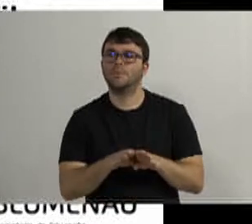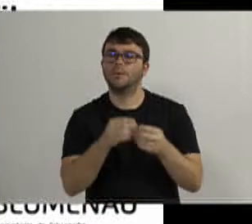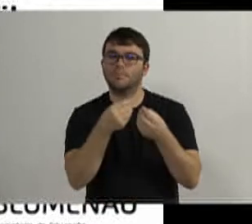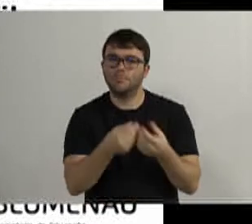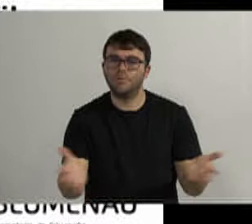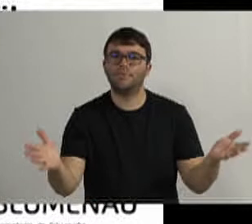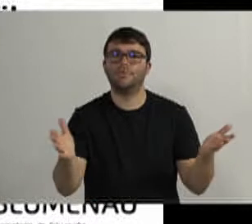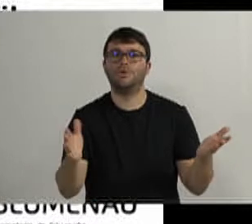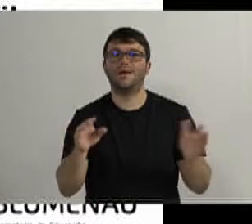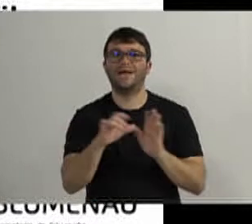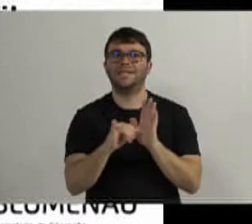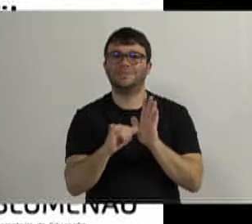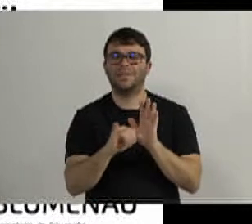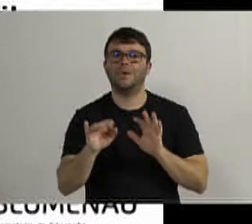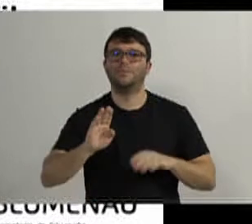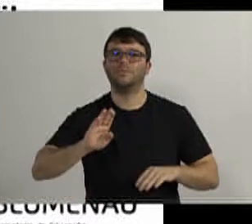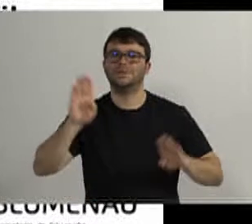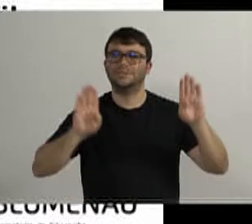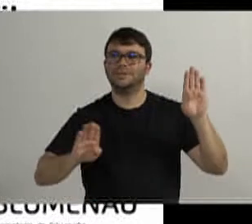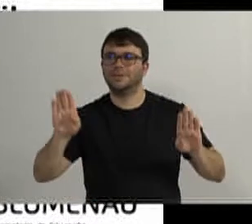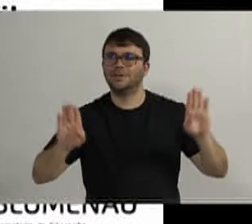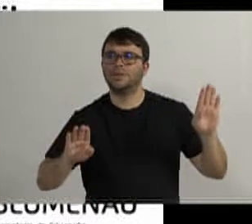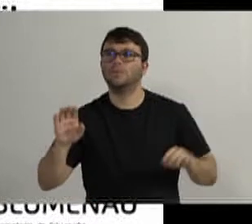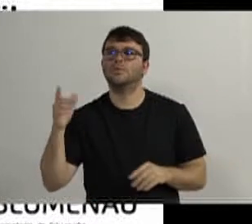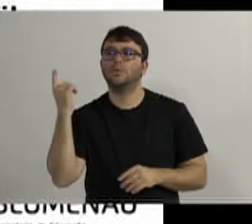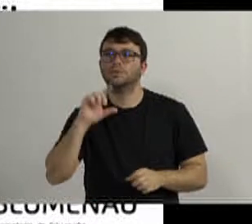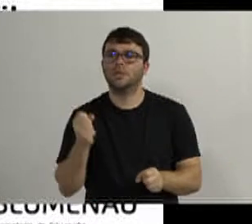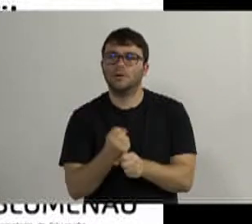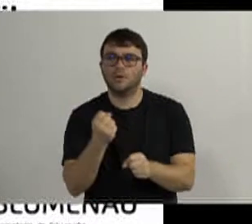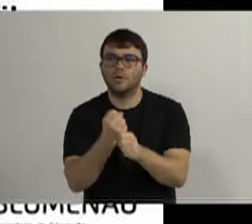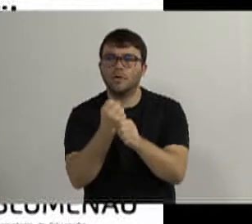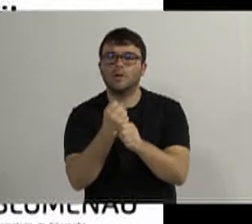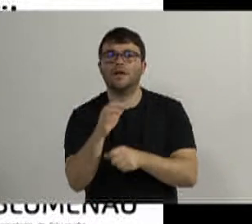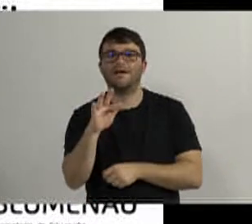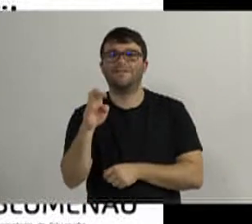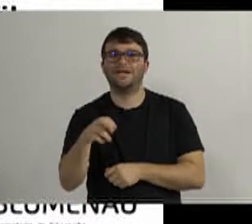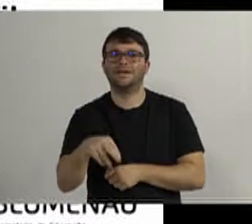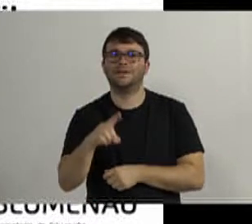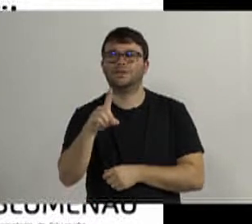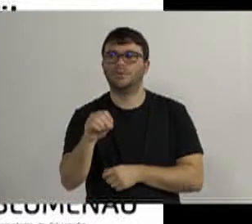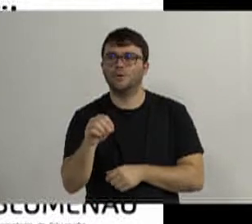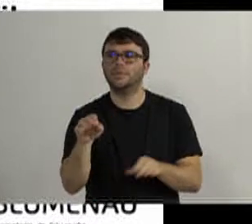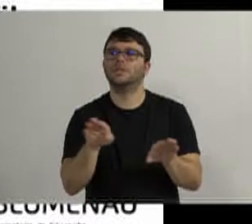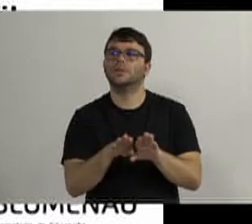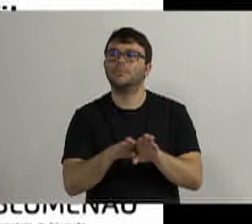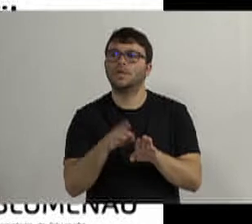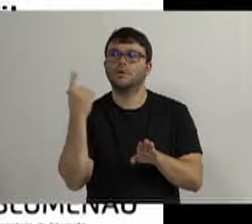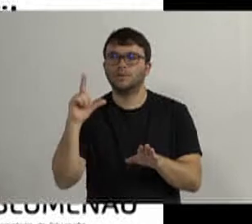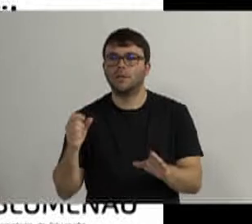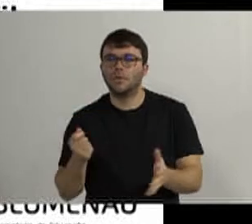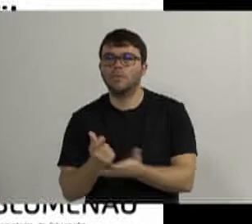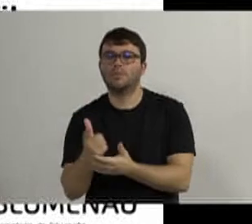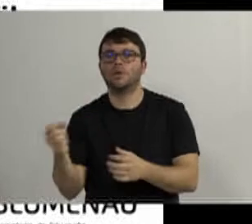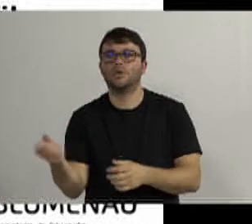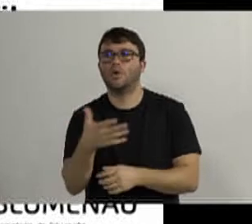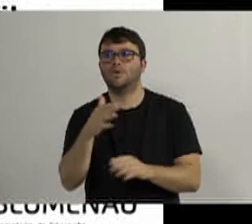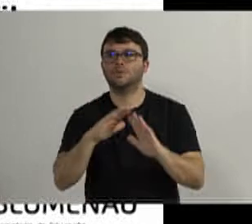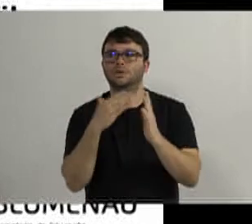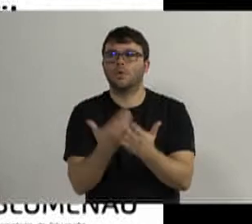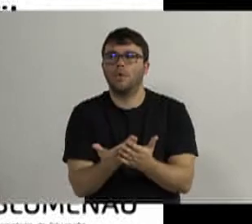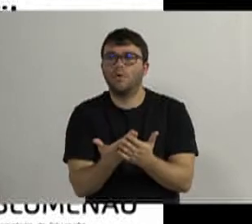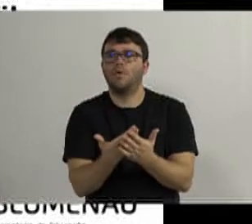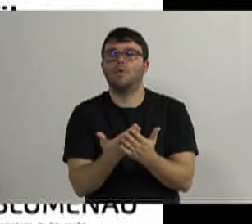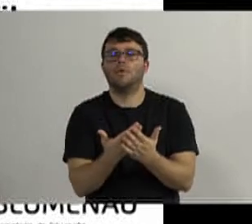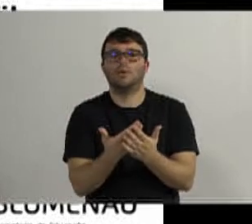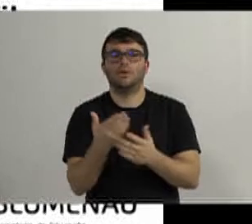licitação de escola de pra reforma da Fernando ótima da escola a construção da escola nova da Vila Itoupava Elas